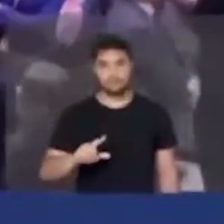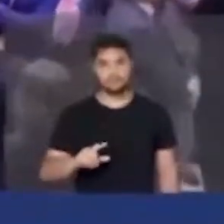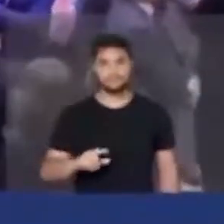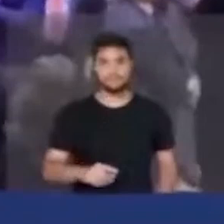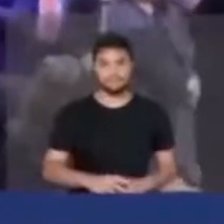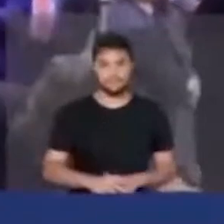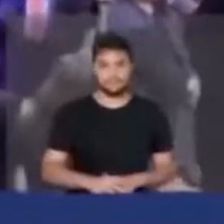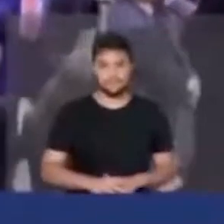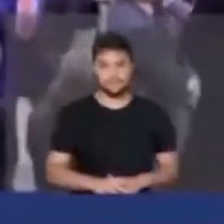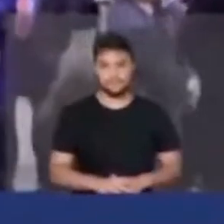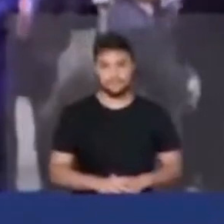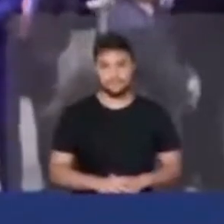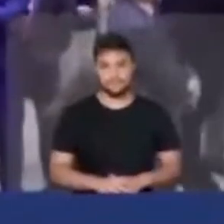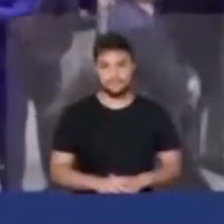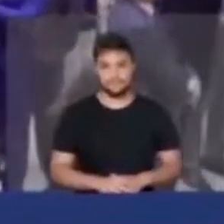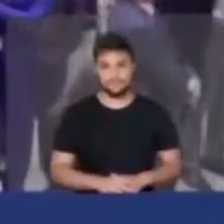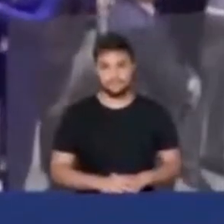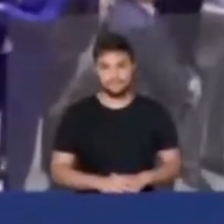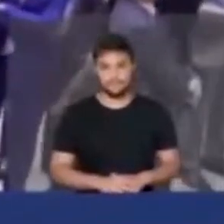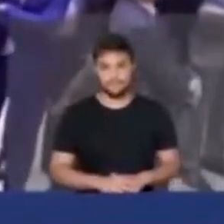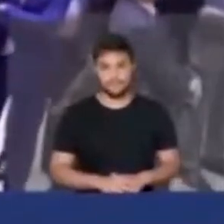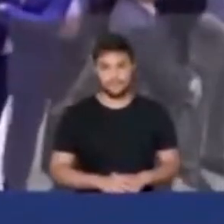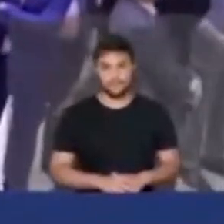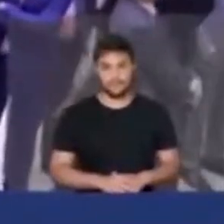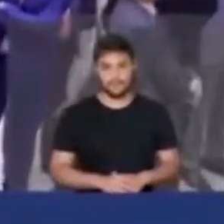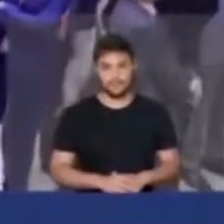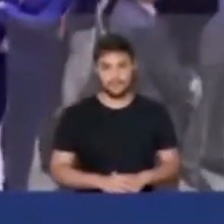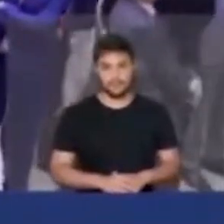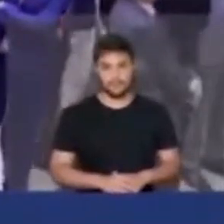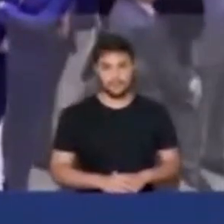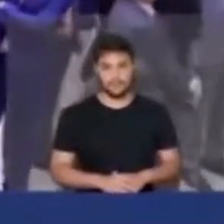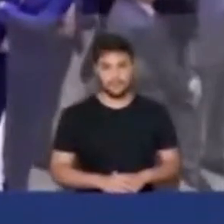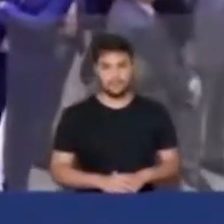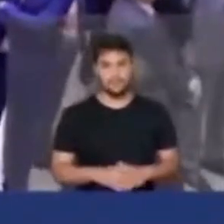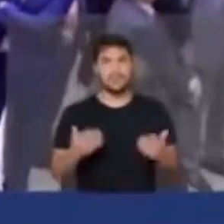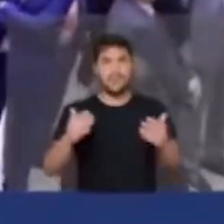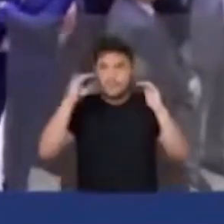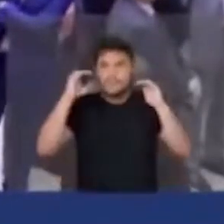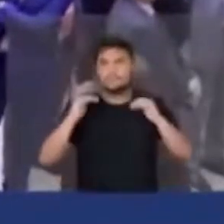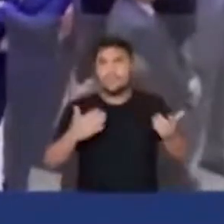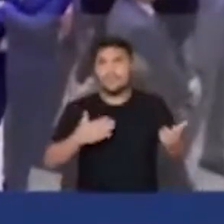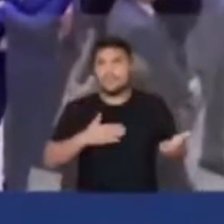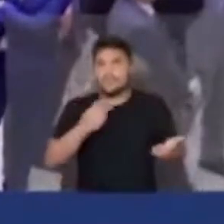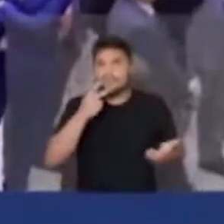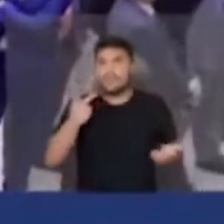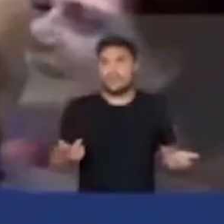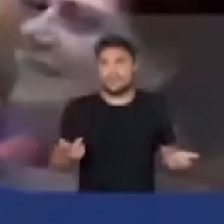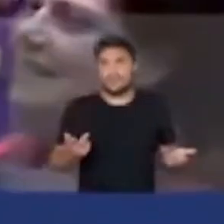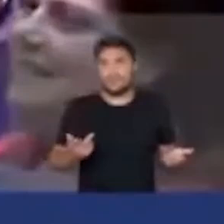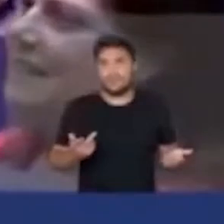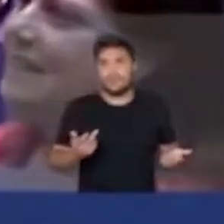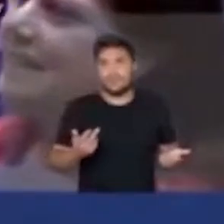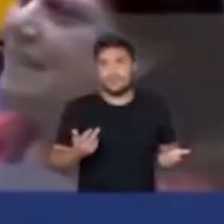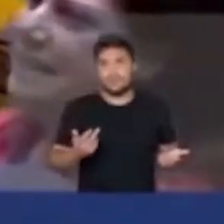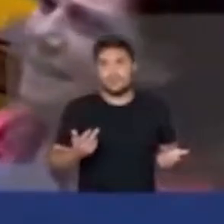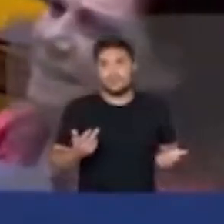honrado presidente... O peço a palavra a base... pela liderança. Me respeite que eu estou falando. Eu estou falando. Peço a palavra falar. Pela liderança.